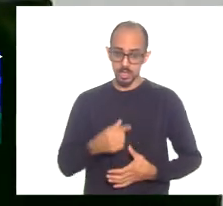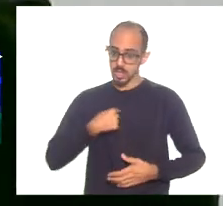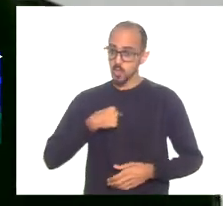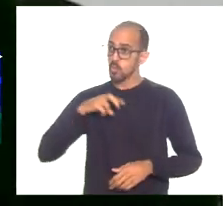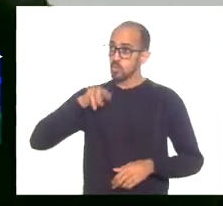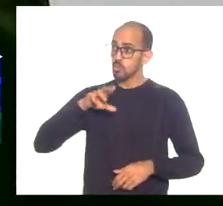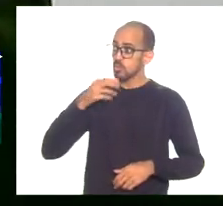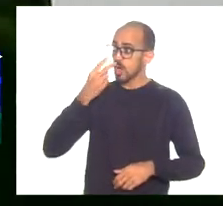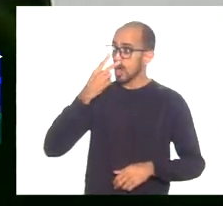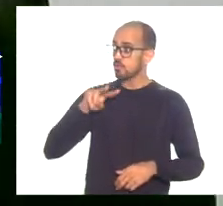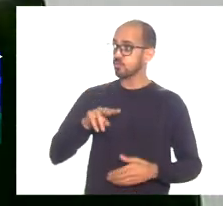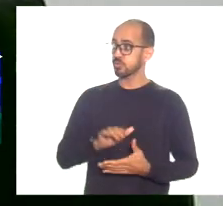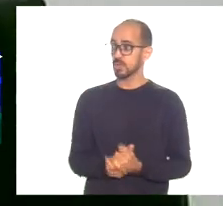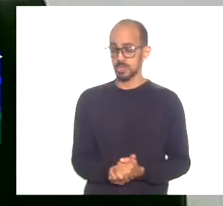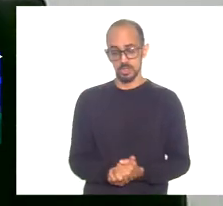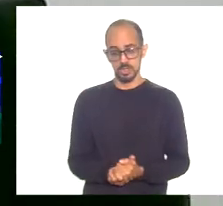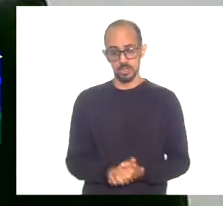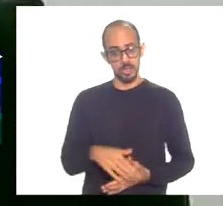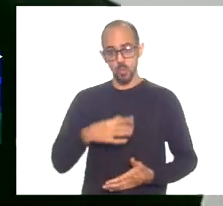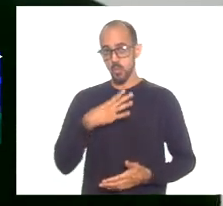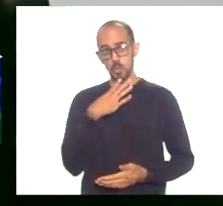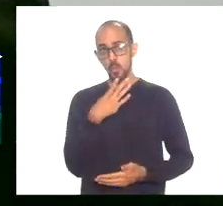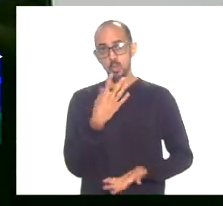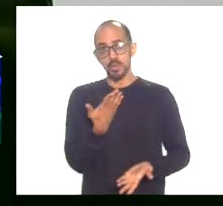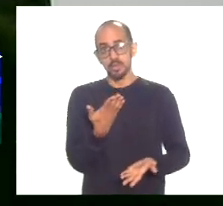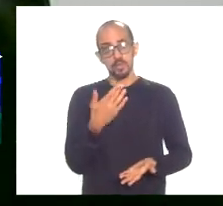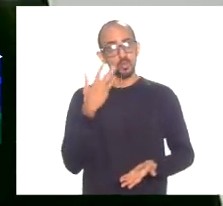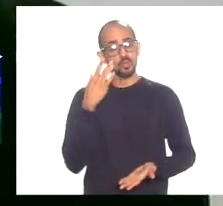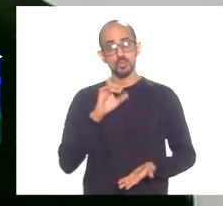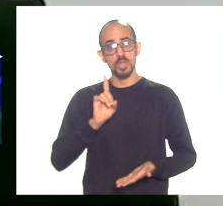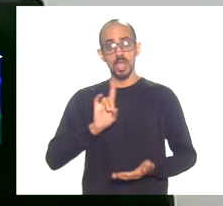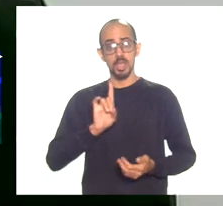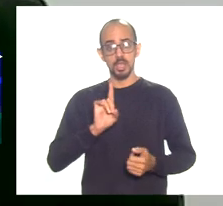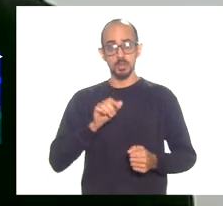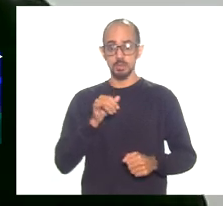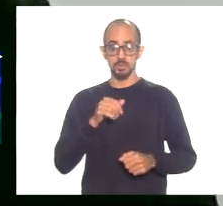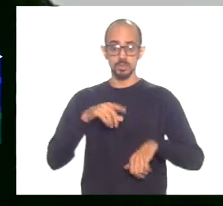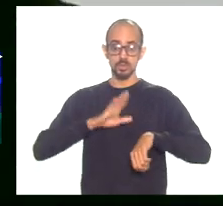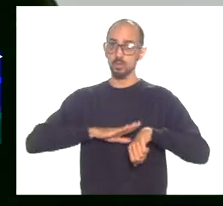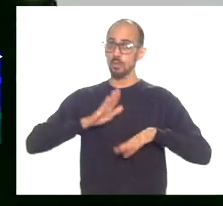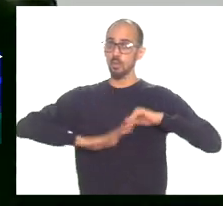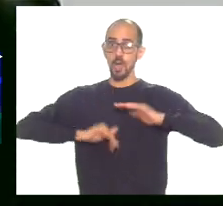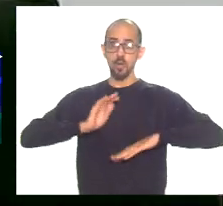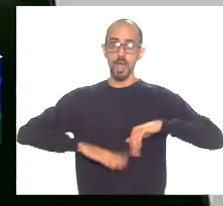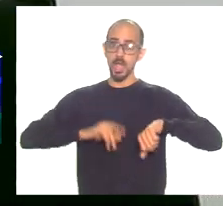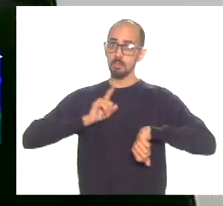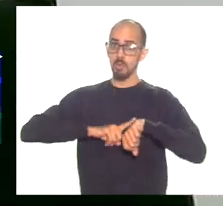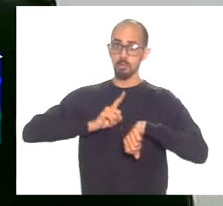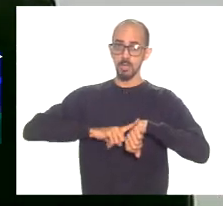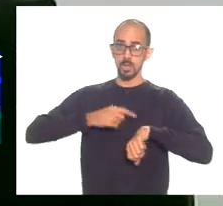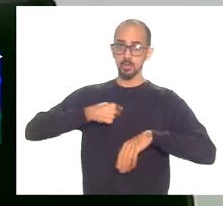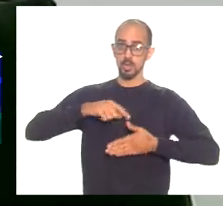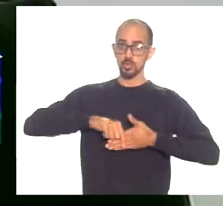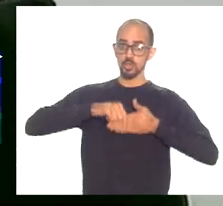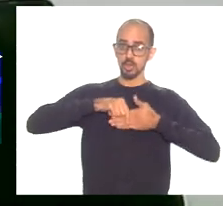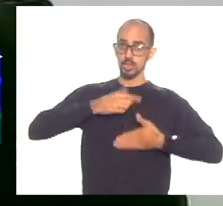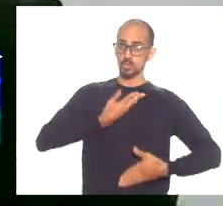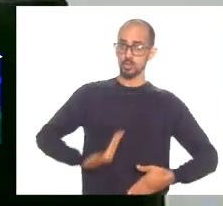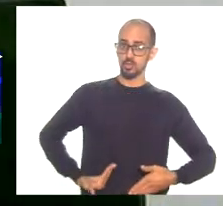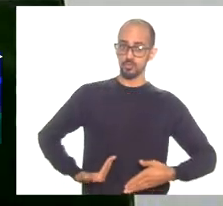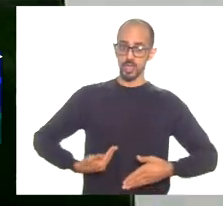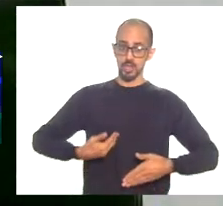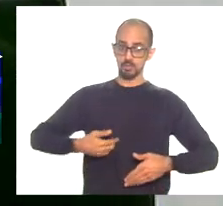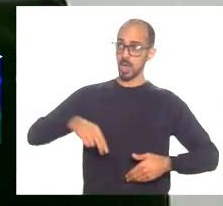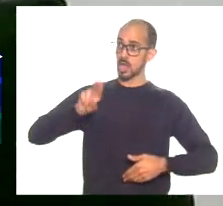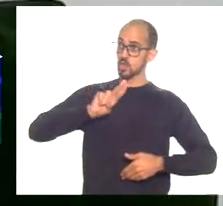desconheço firmemente este processo em nenhum momento como uma líder de governo recebeu orientação para